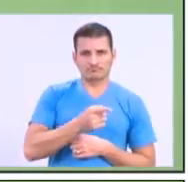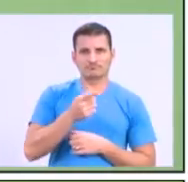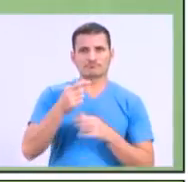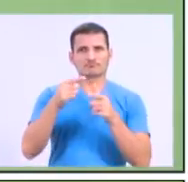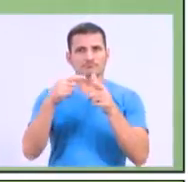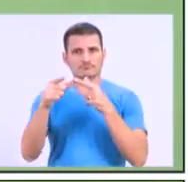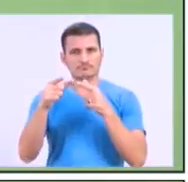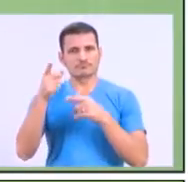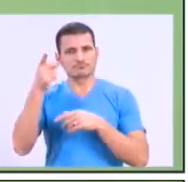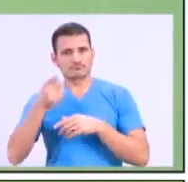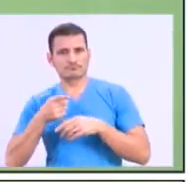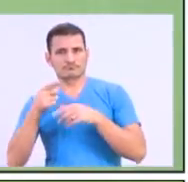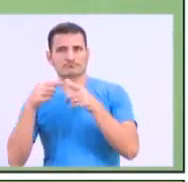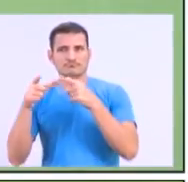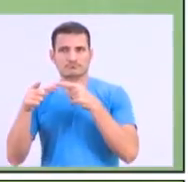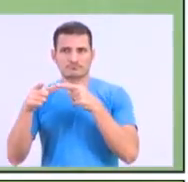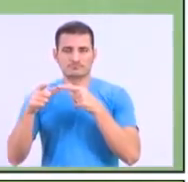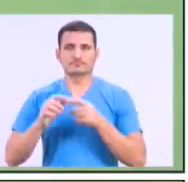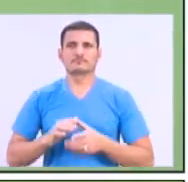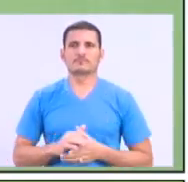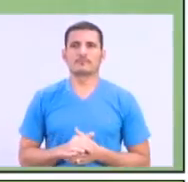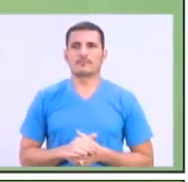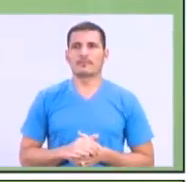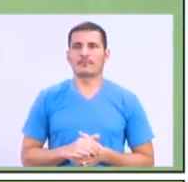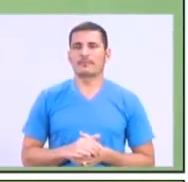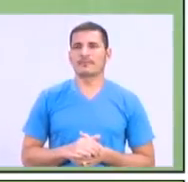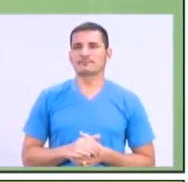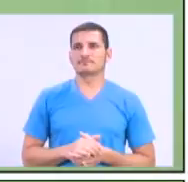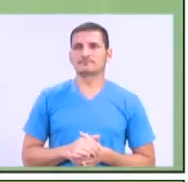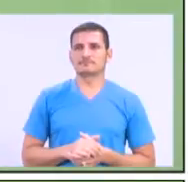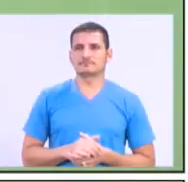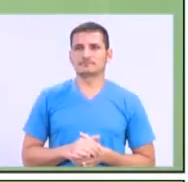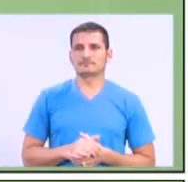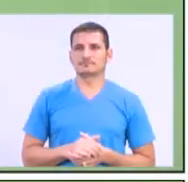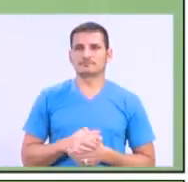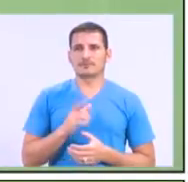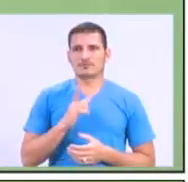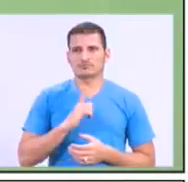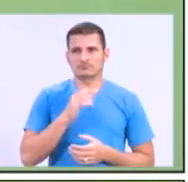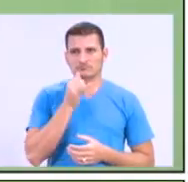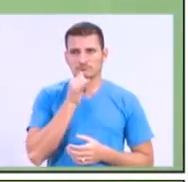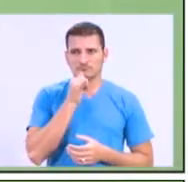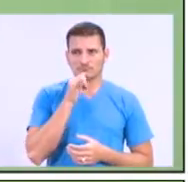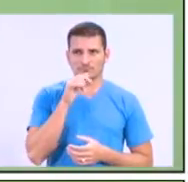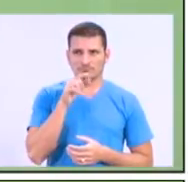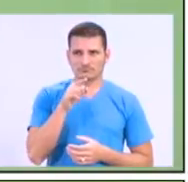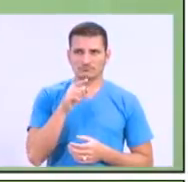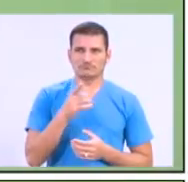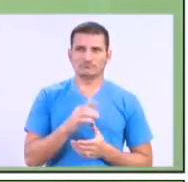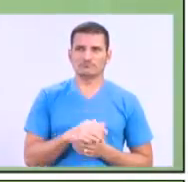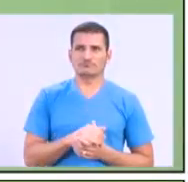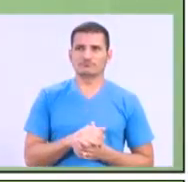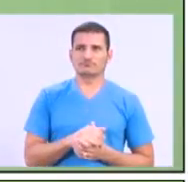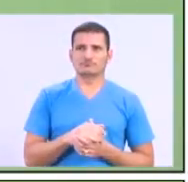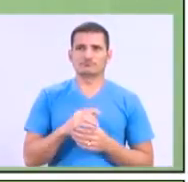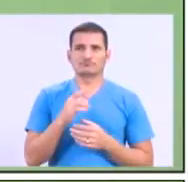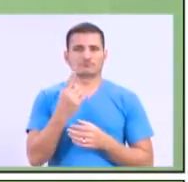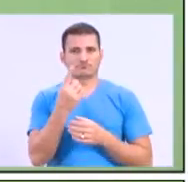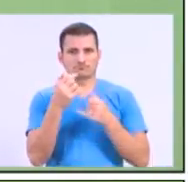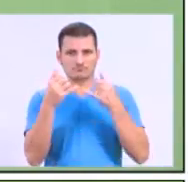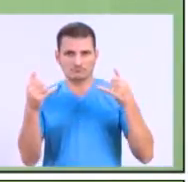com /*, fecha com */. Então nós temos aqui um exemplo de comentário de uma linha, iniciando